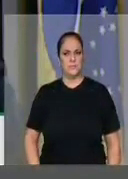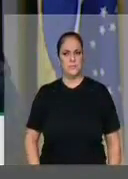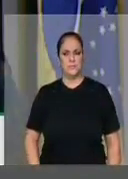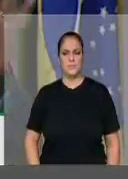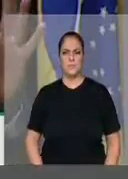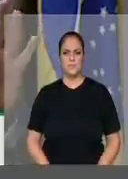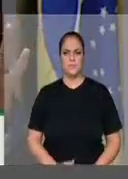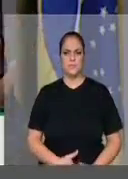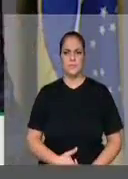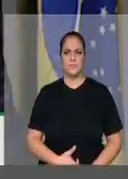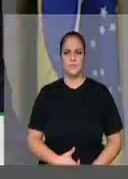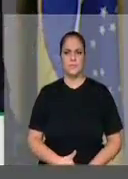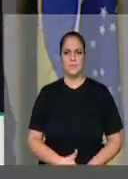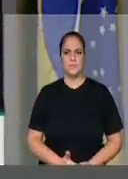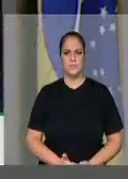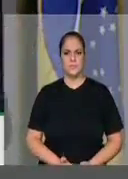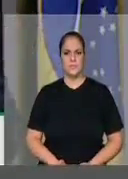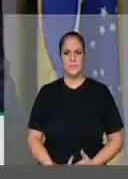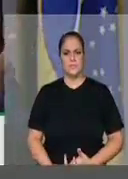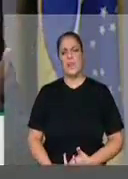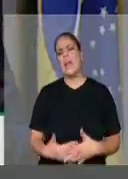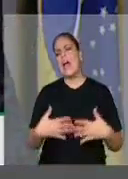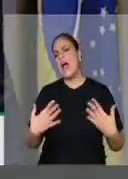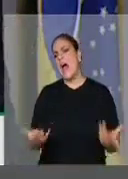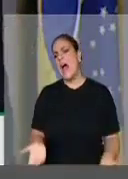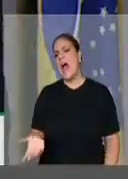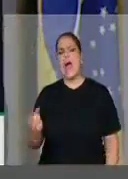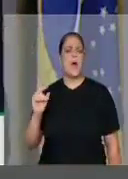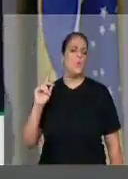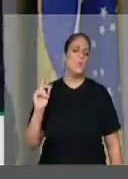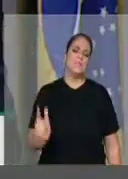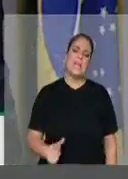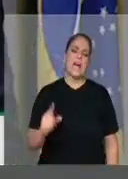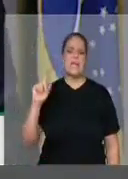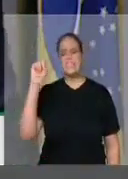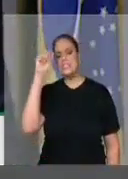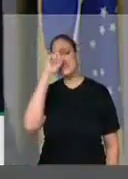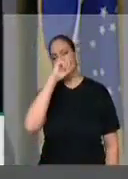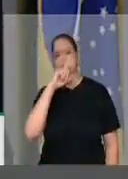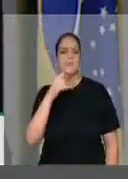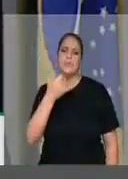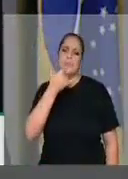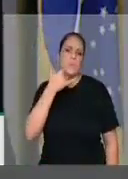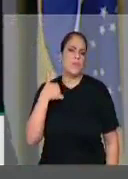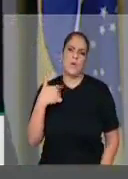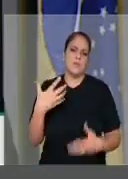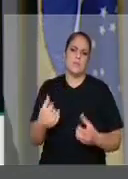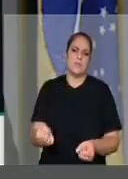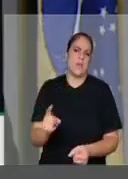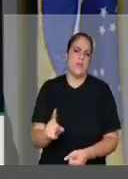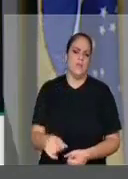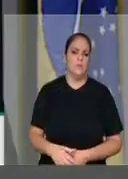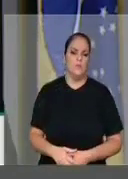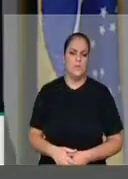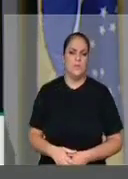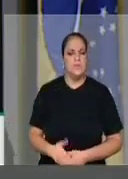não aceito, não dá para fazer, é muito difícil, é muito complicado. É claro que